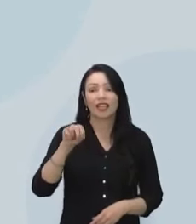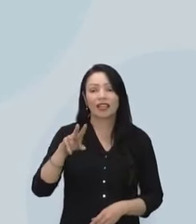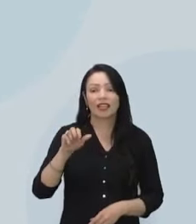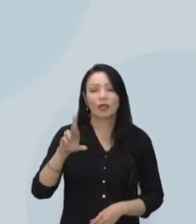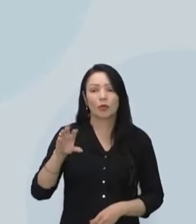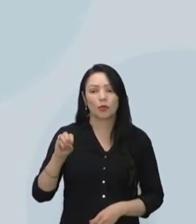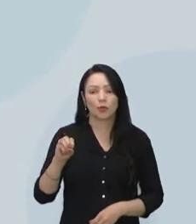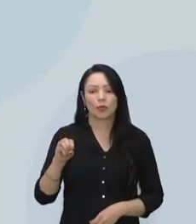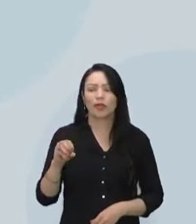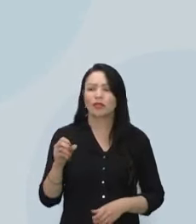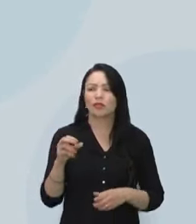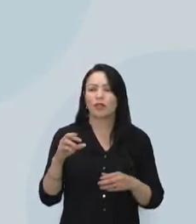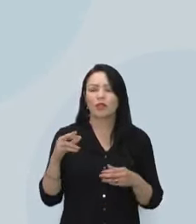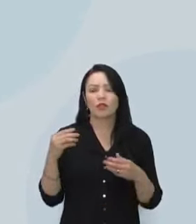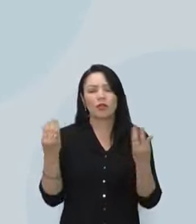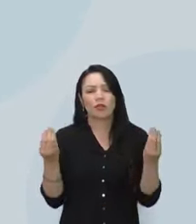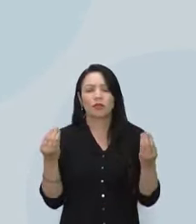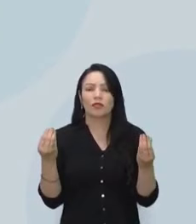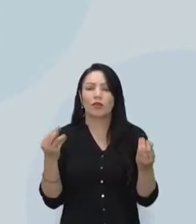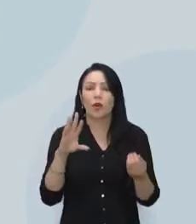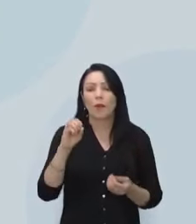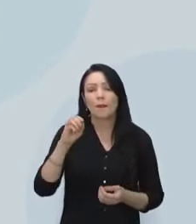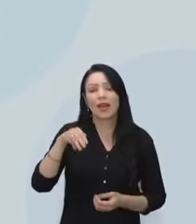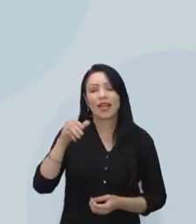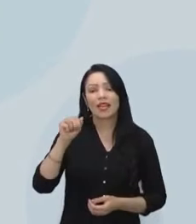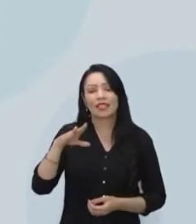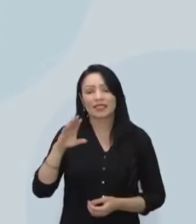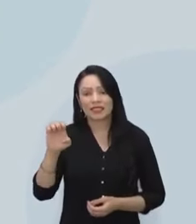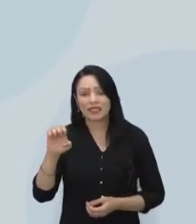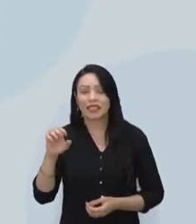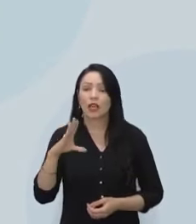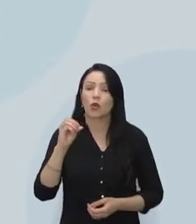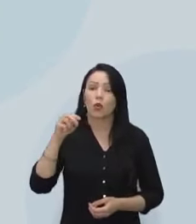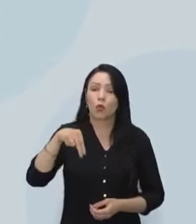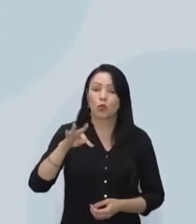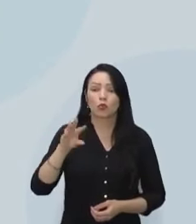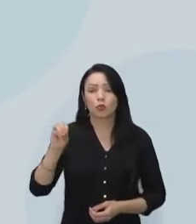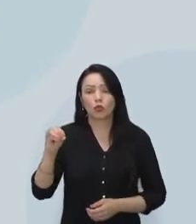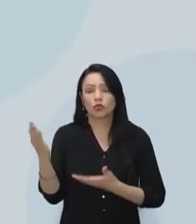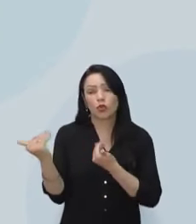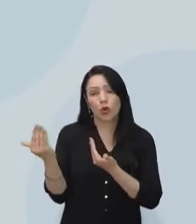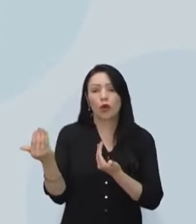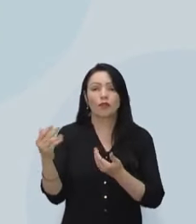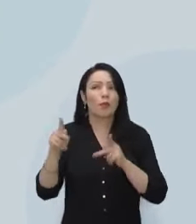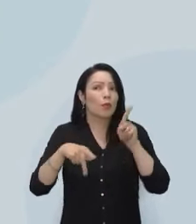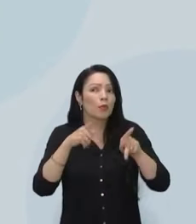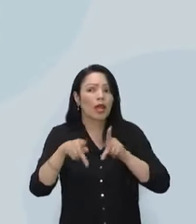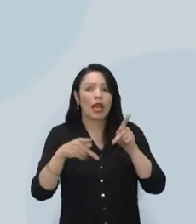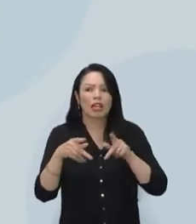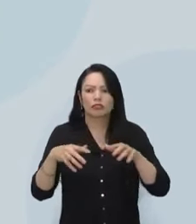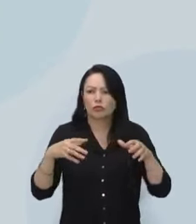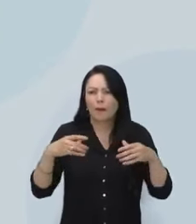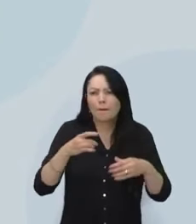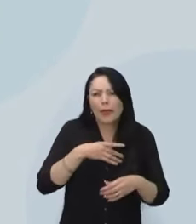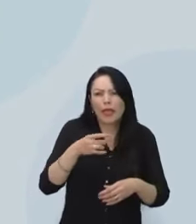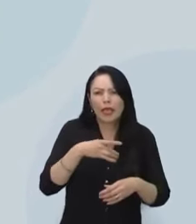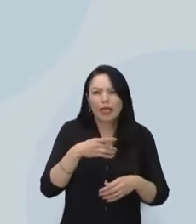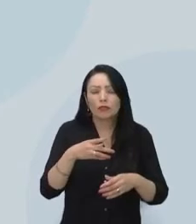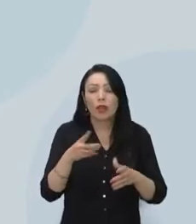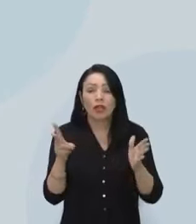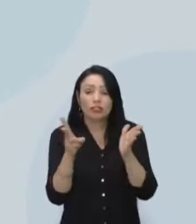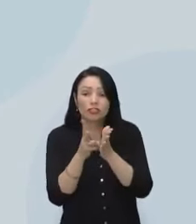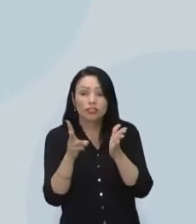suportes, romances, infanto-juvenis, contos populares, contos de terror, lendas brasileiras,